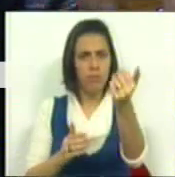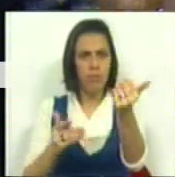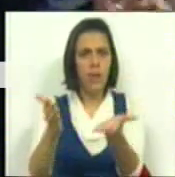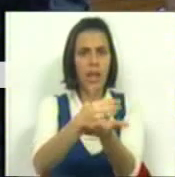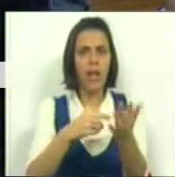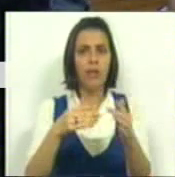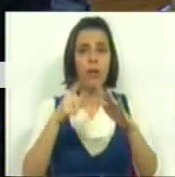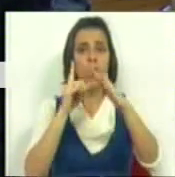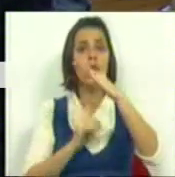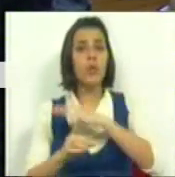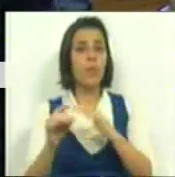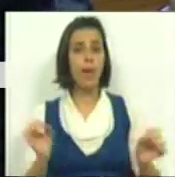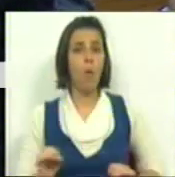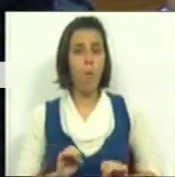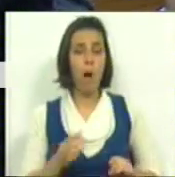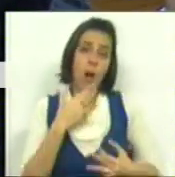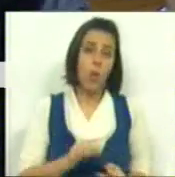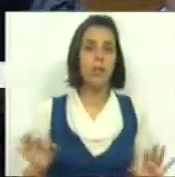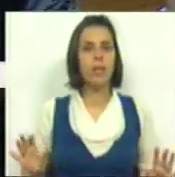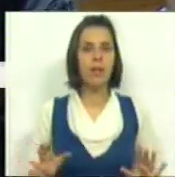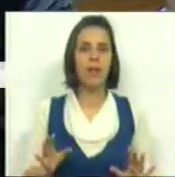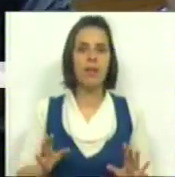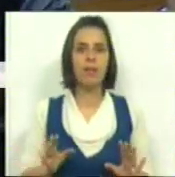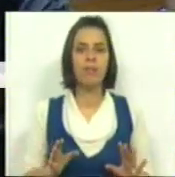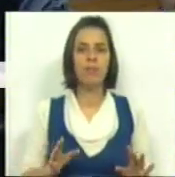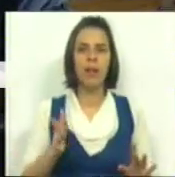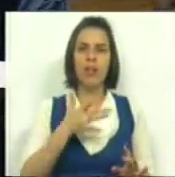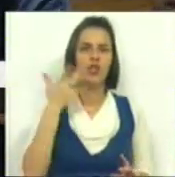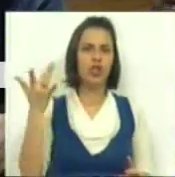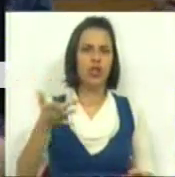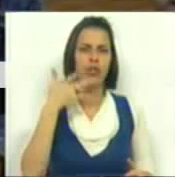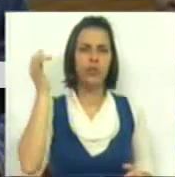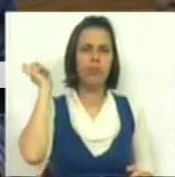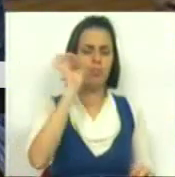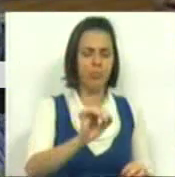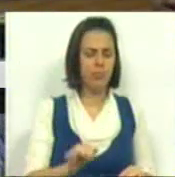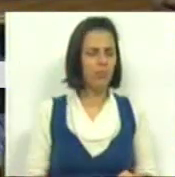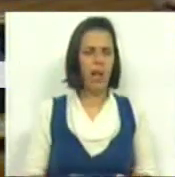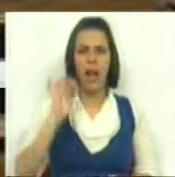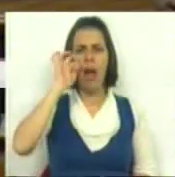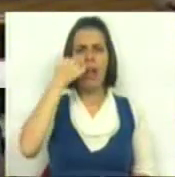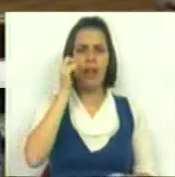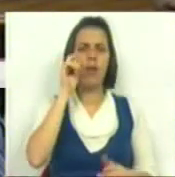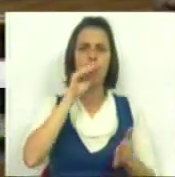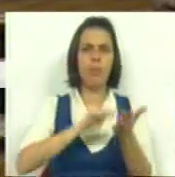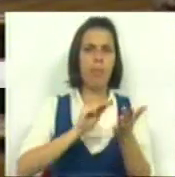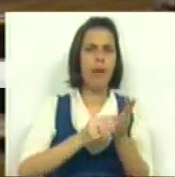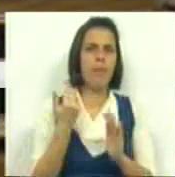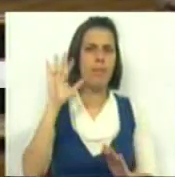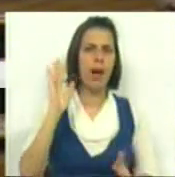porque submarinos não têm, com certeza. É demagogia, ataque aos mais